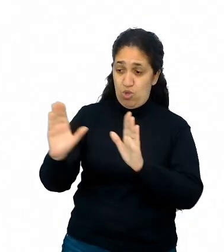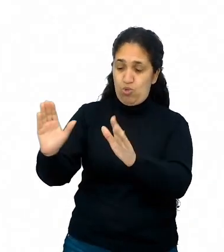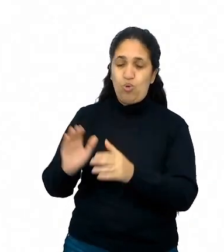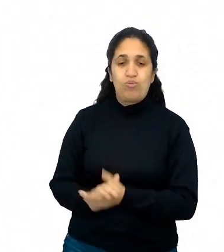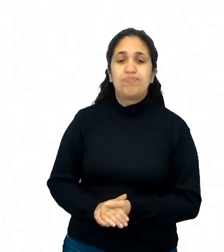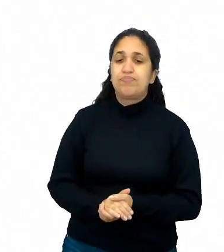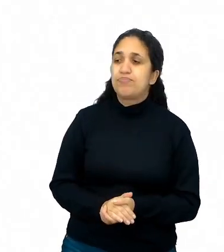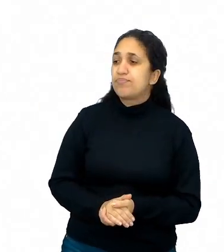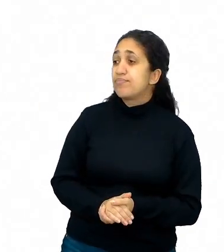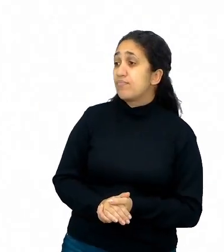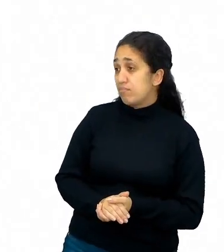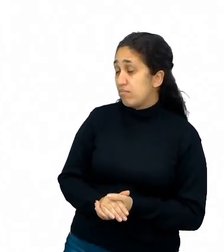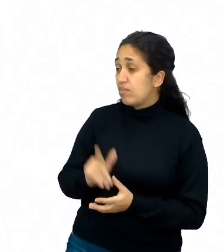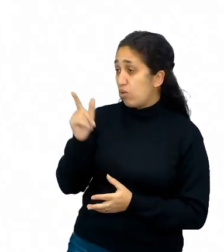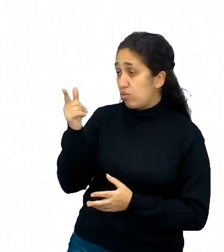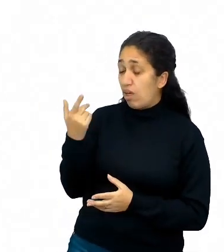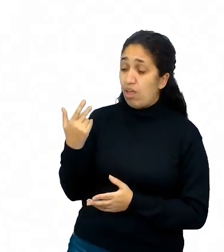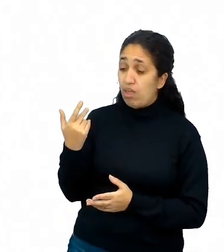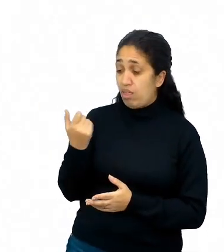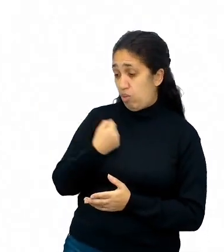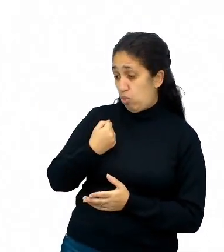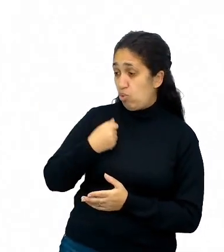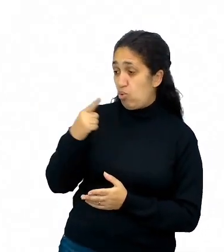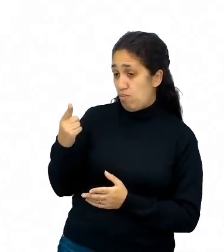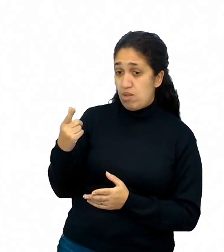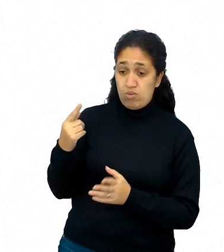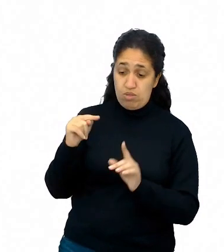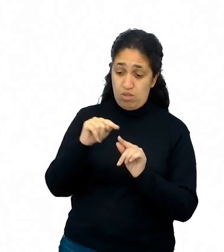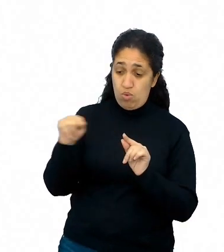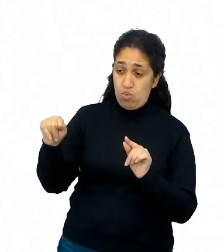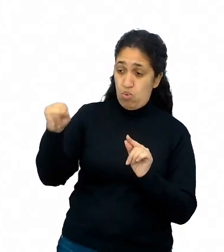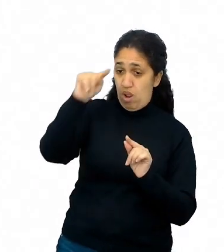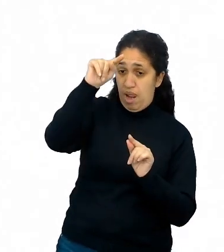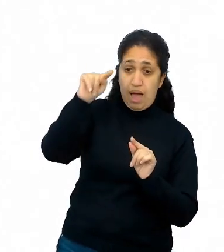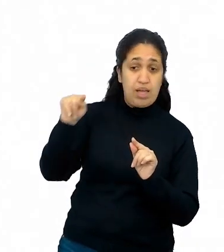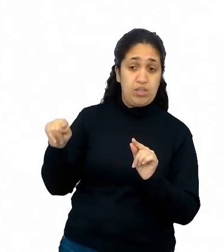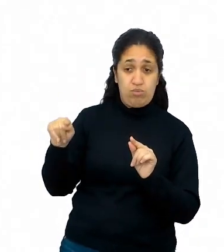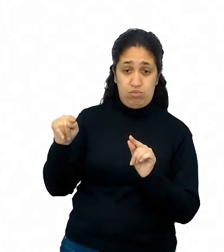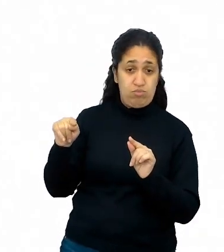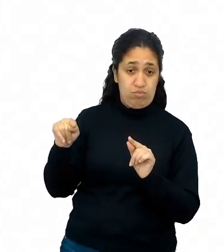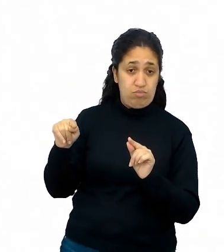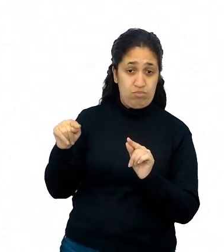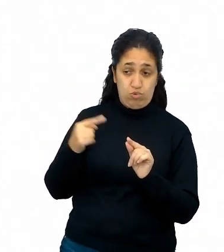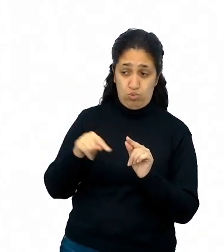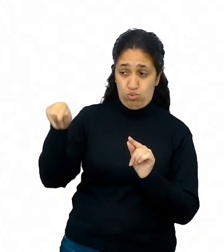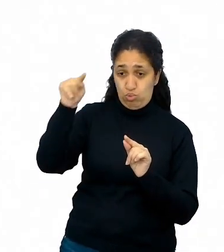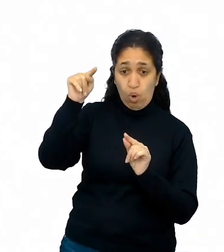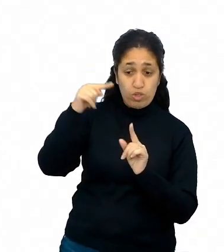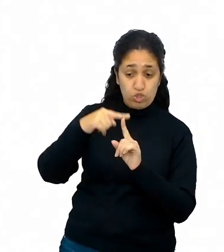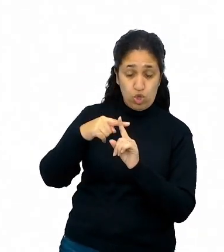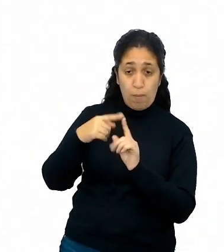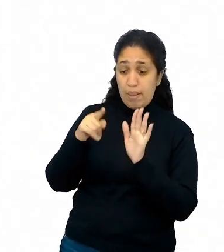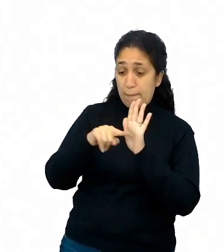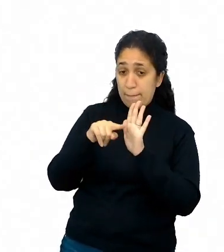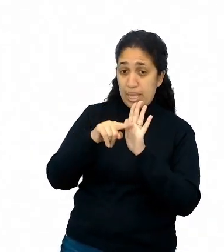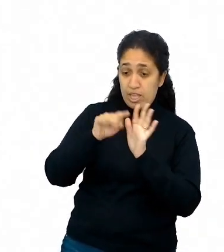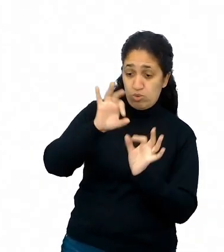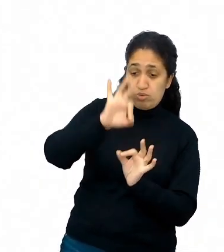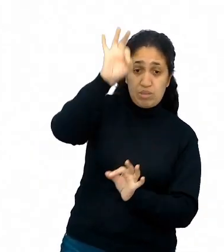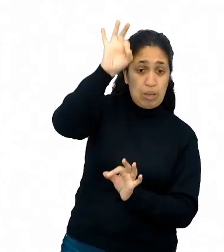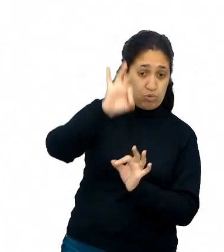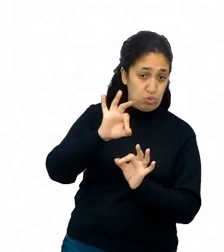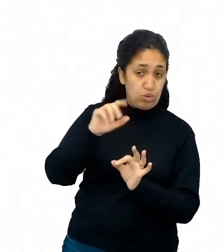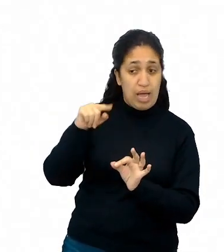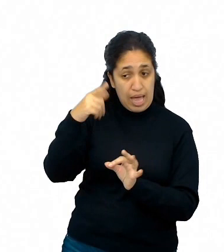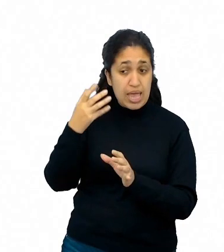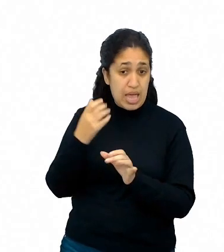lados do triângulo, menos a altura, e para resolver. A gente tem esse problema.